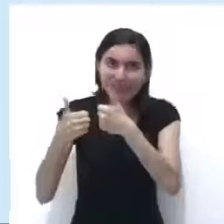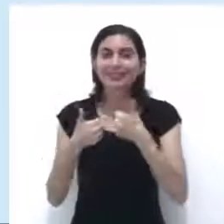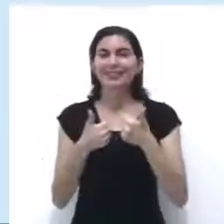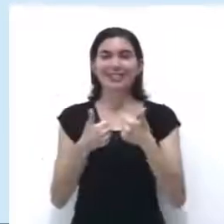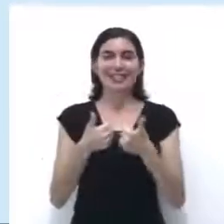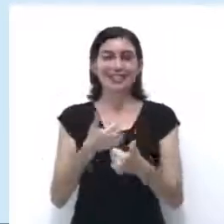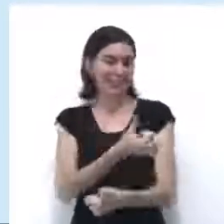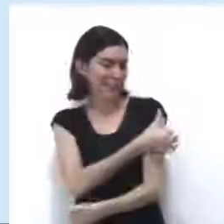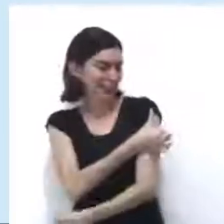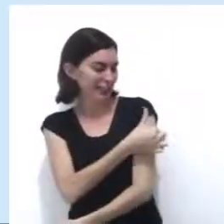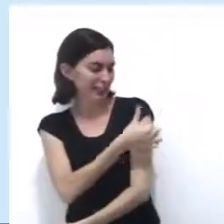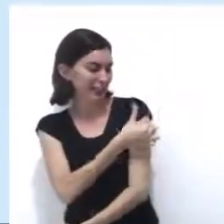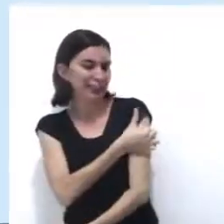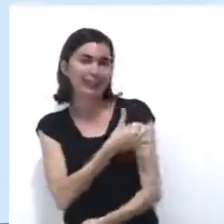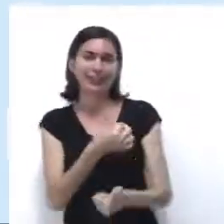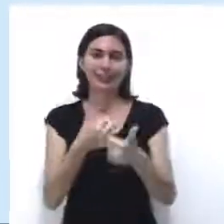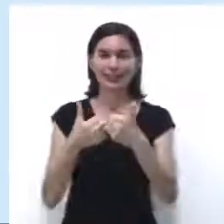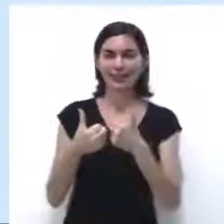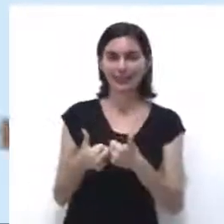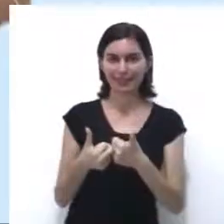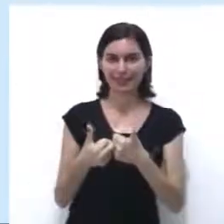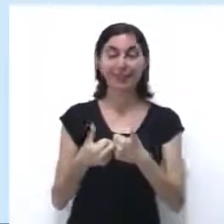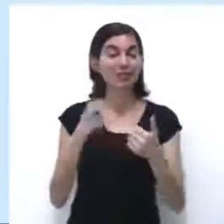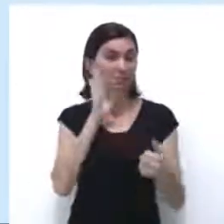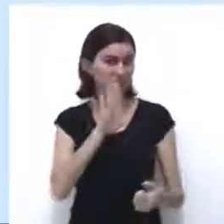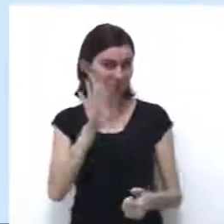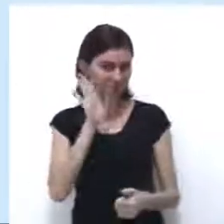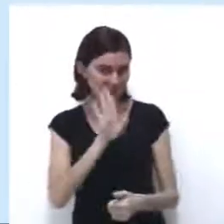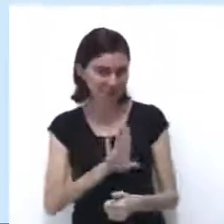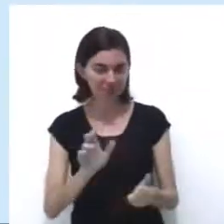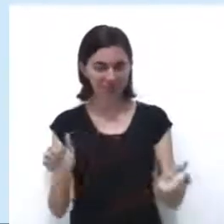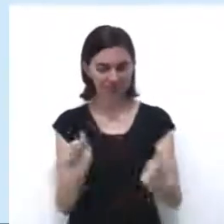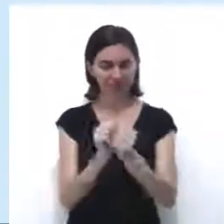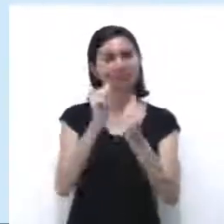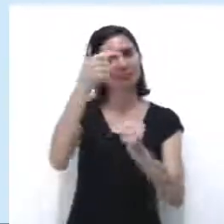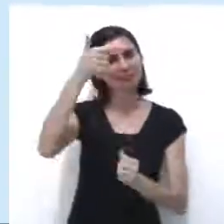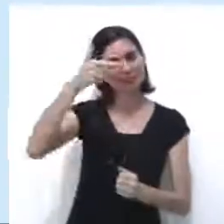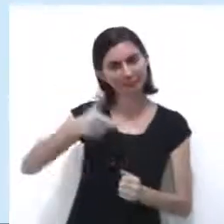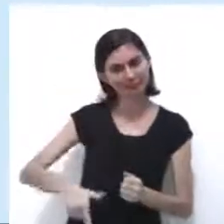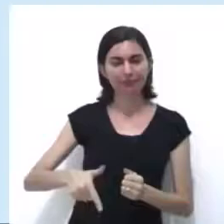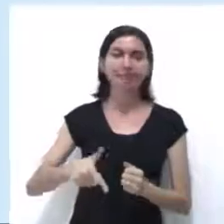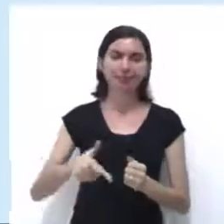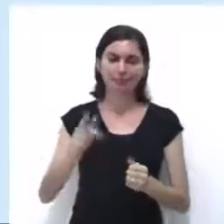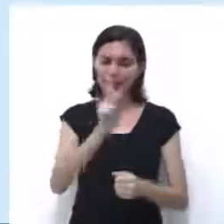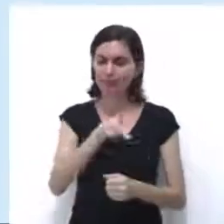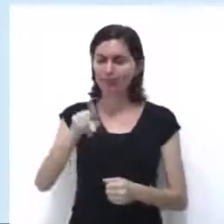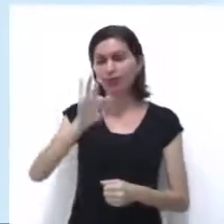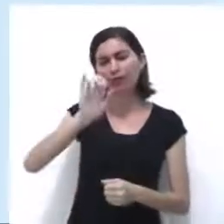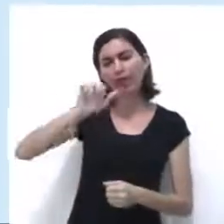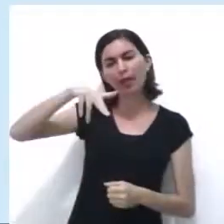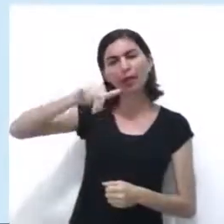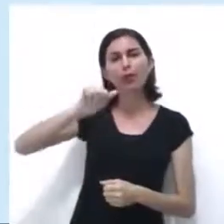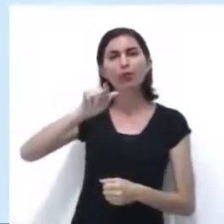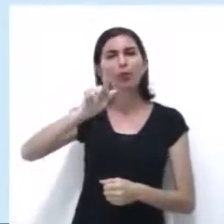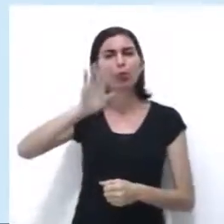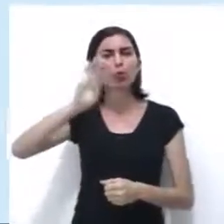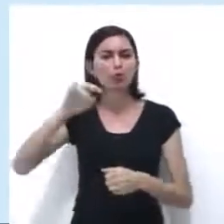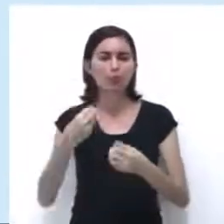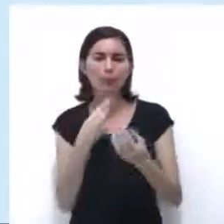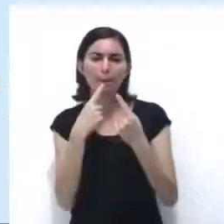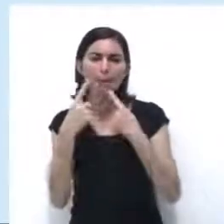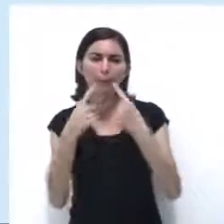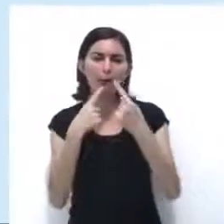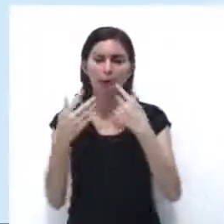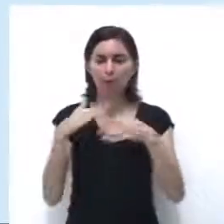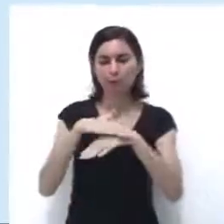aí, galera do sexto ano! Legal aí, tá com vocês aí mais uma vez. Professor Fernando Augusto passando para